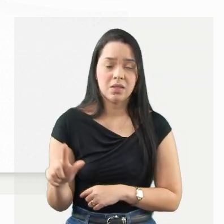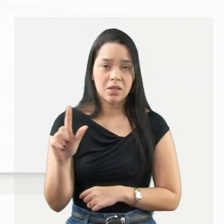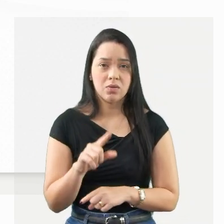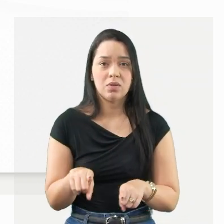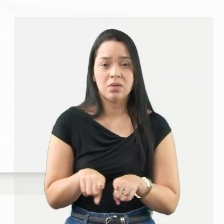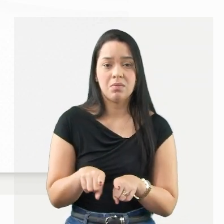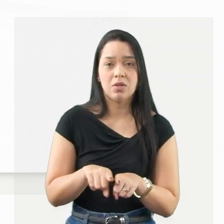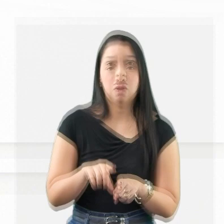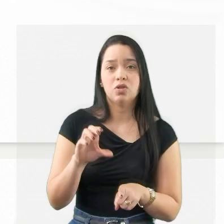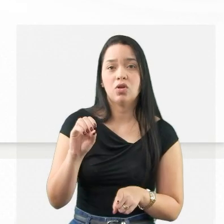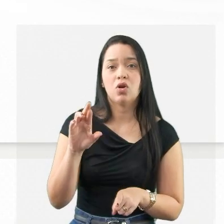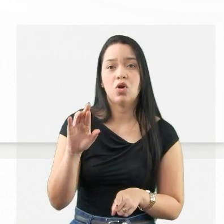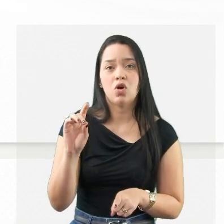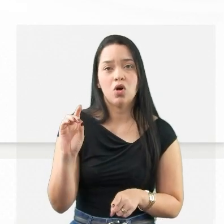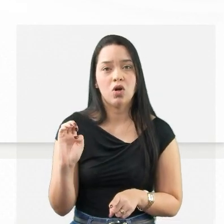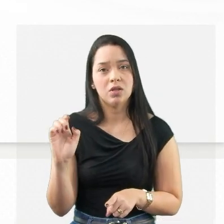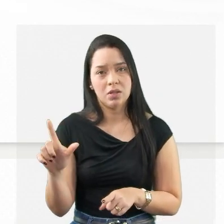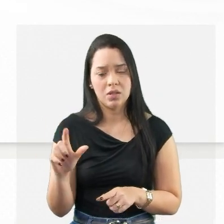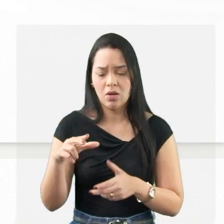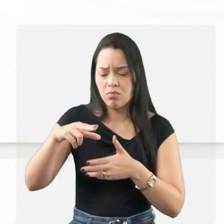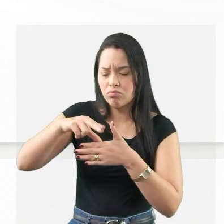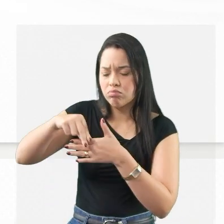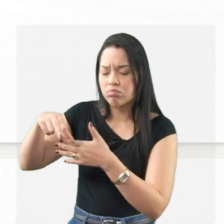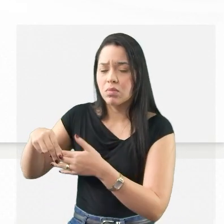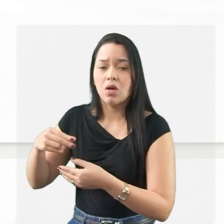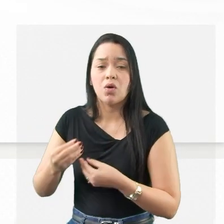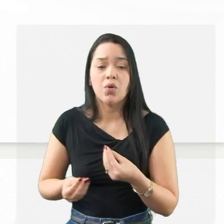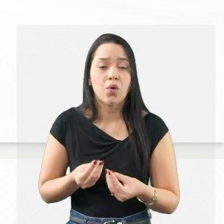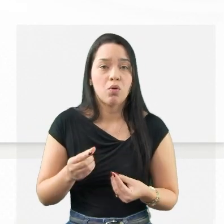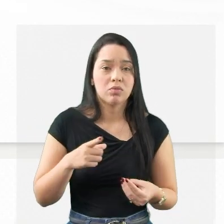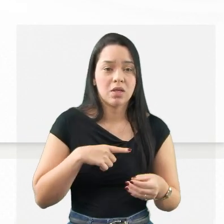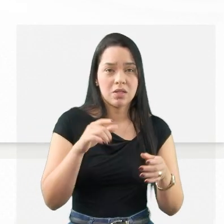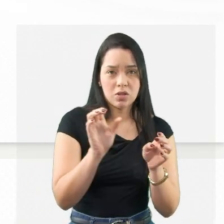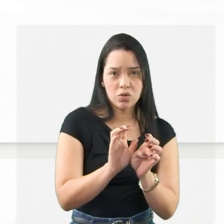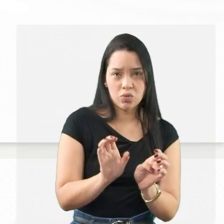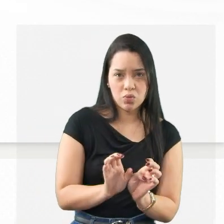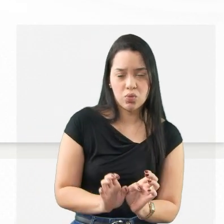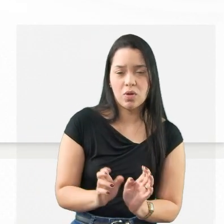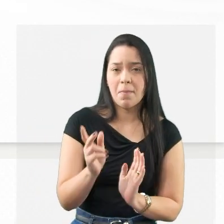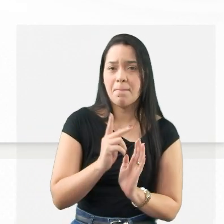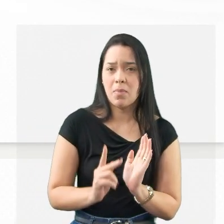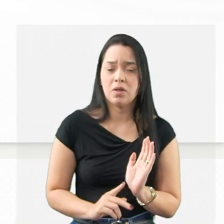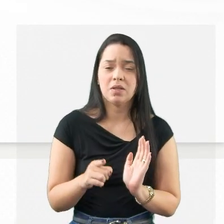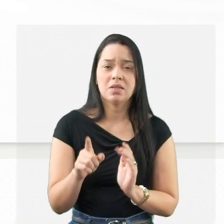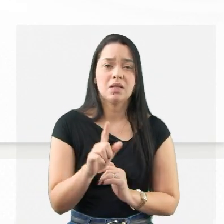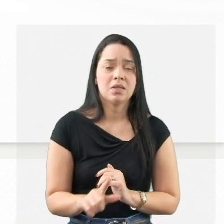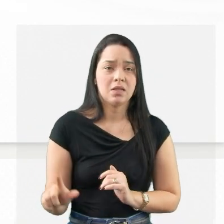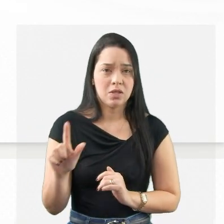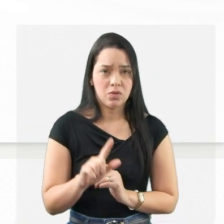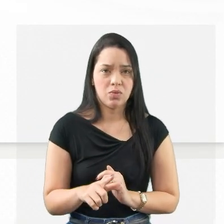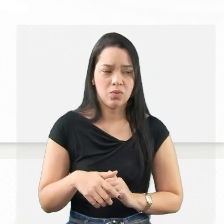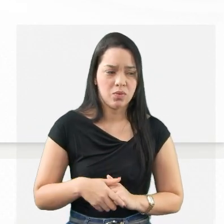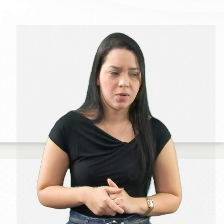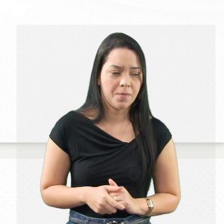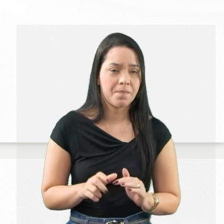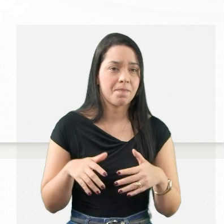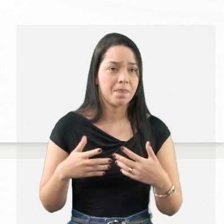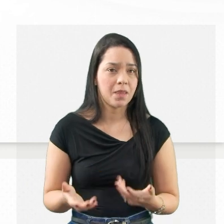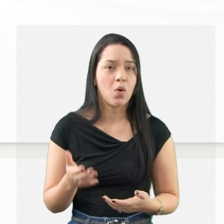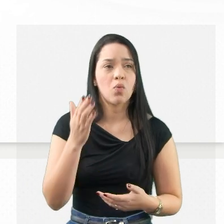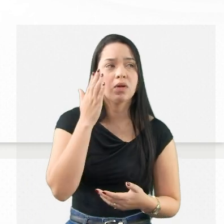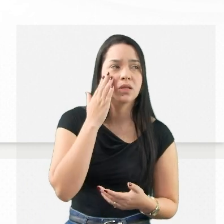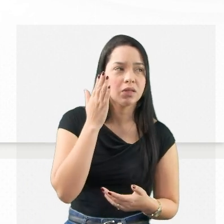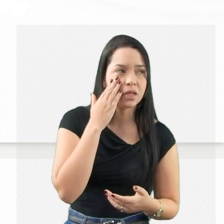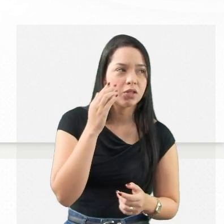de cordel, né? Então, a primeira coisa, como que seria essa estrutura poética dessa literatura de cordel? Então, a gente entende que ele